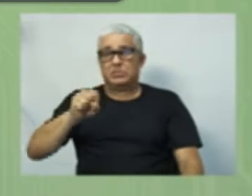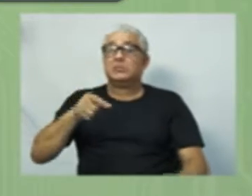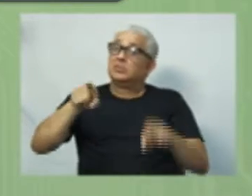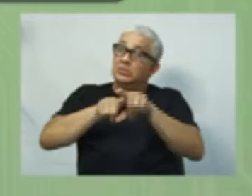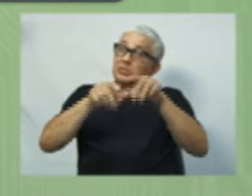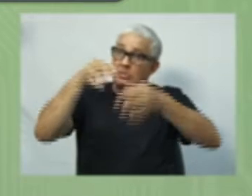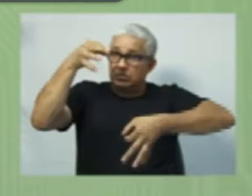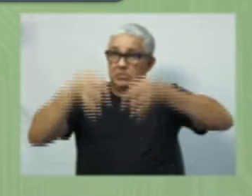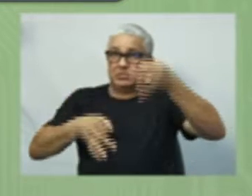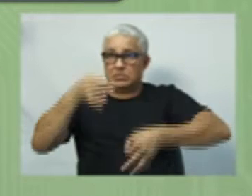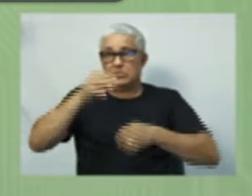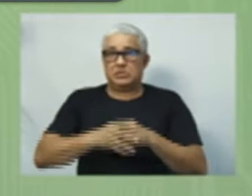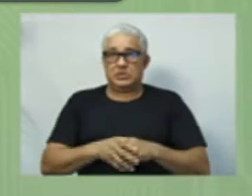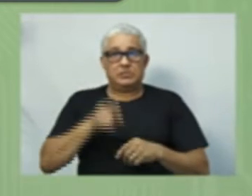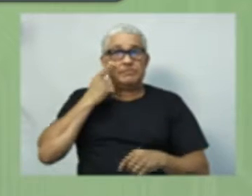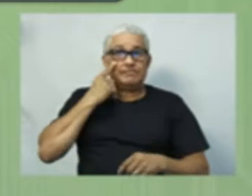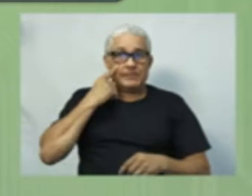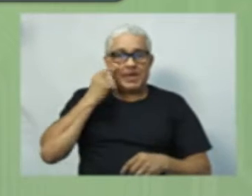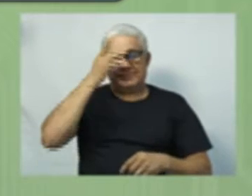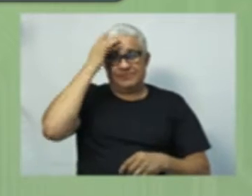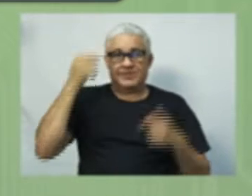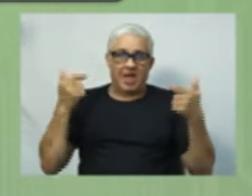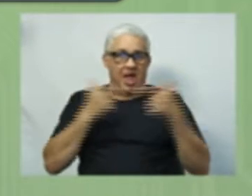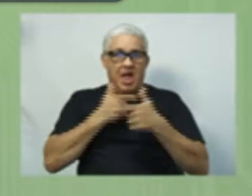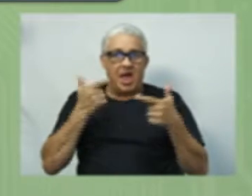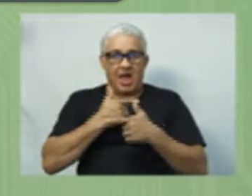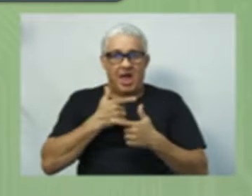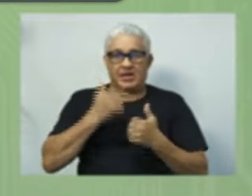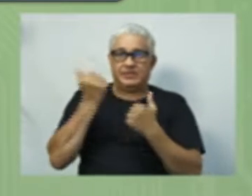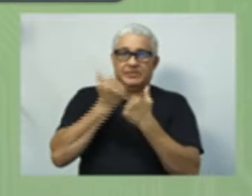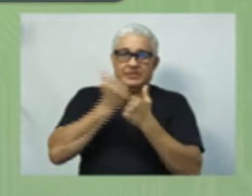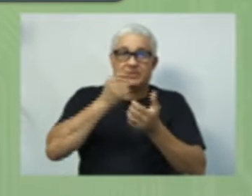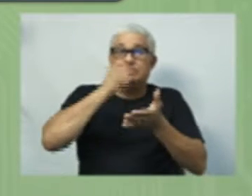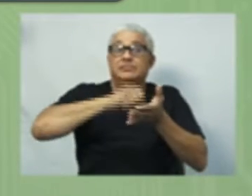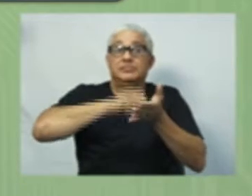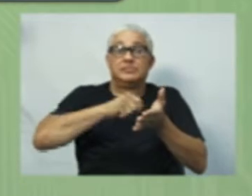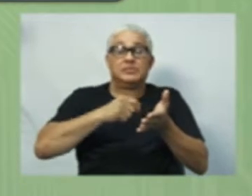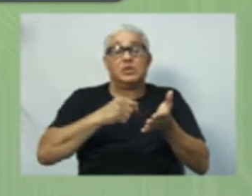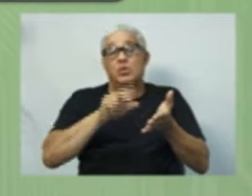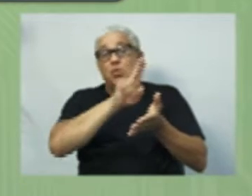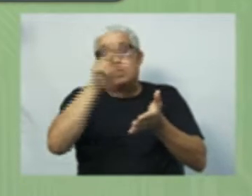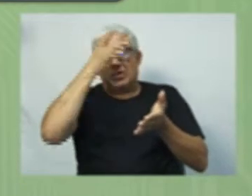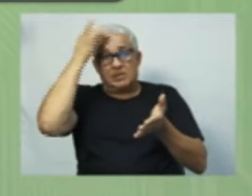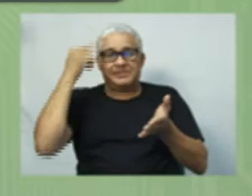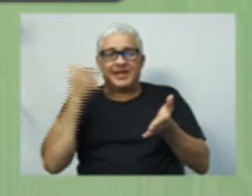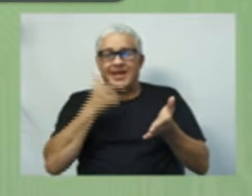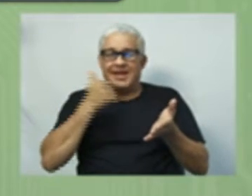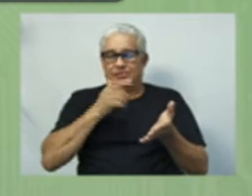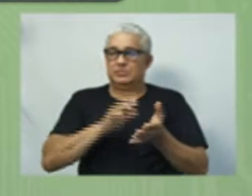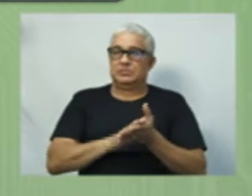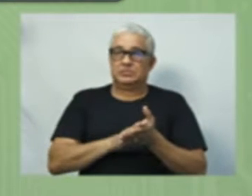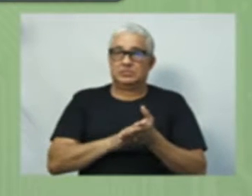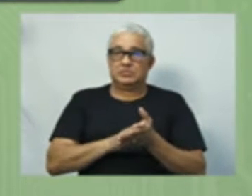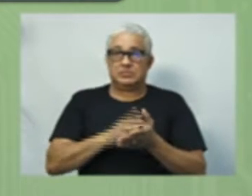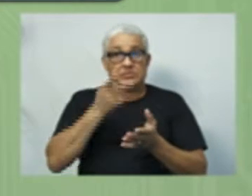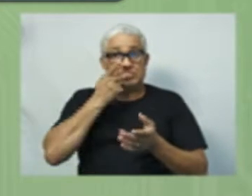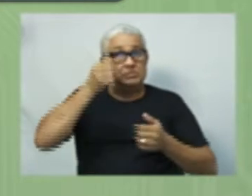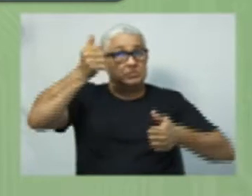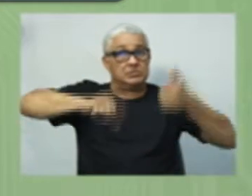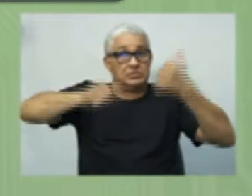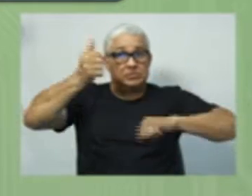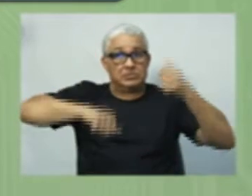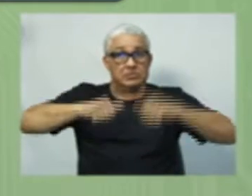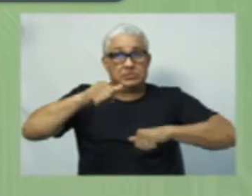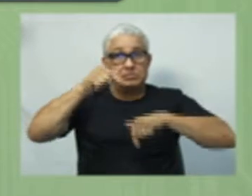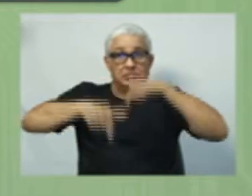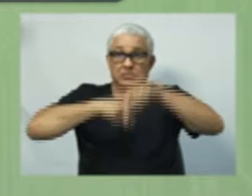justiça. Já vi gente rindo, né? Tutor, anota o nome aí de quem está rindo aí. Olha, não estou falando da qualidade do